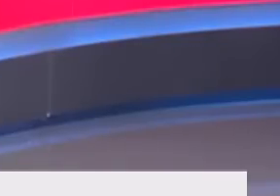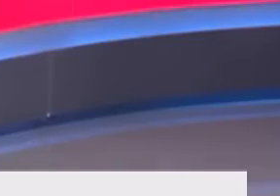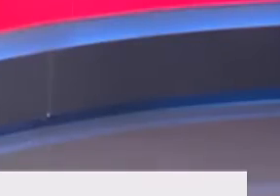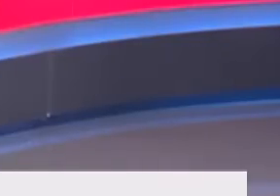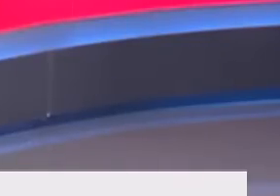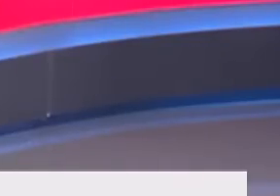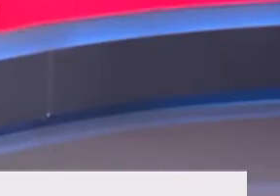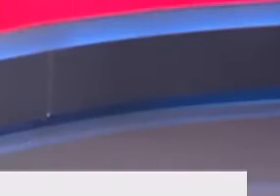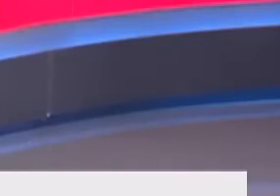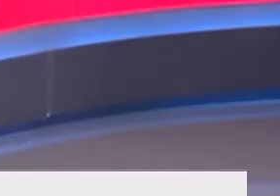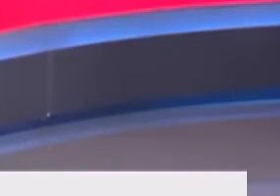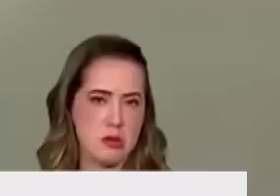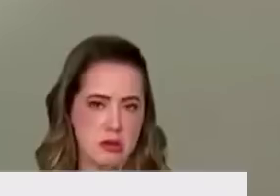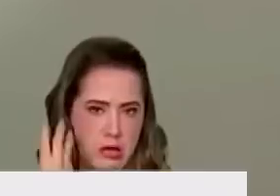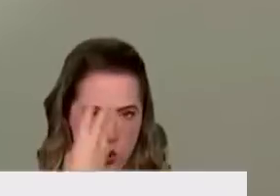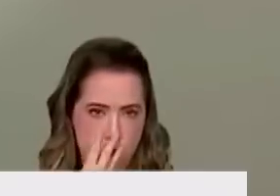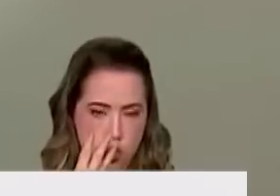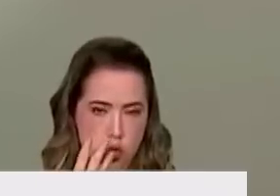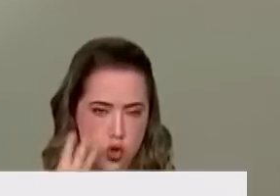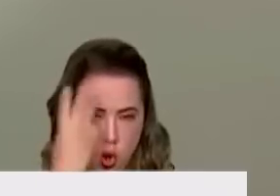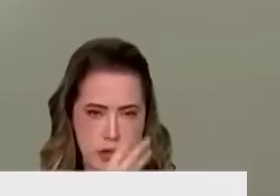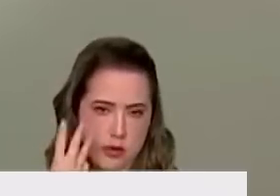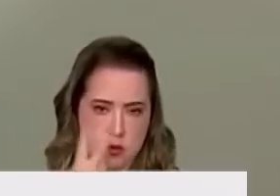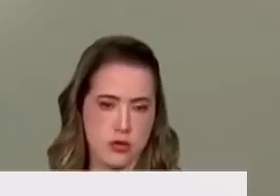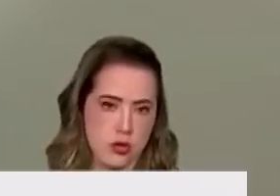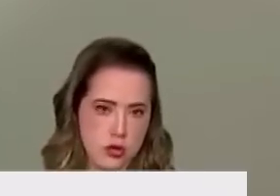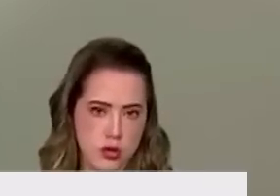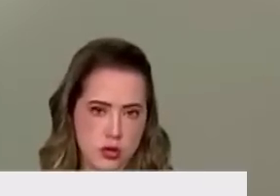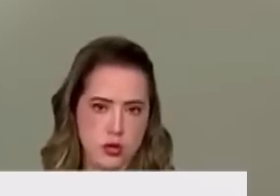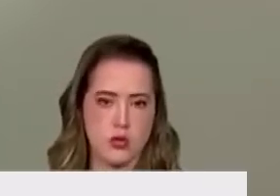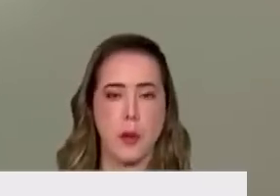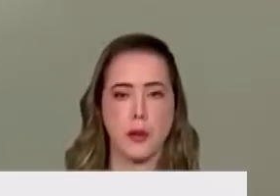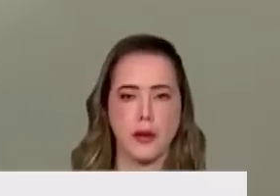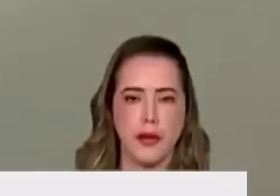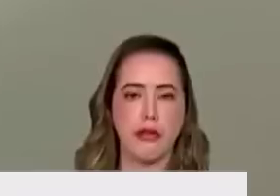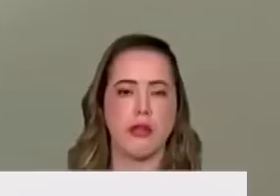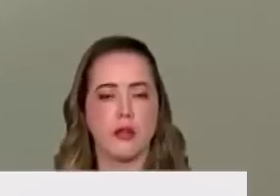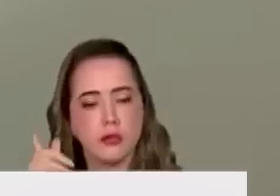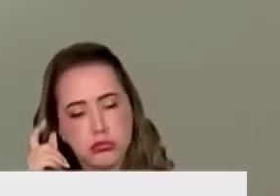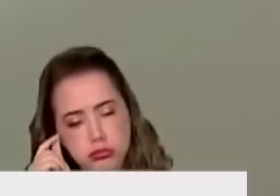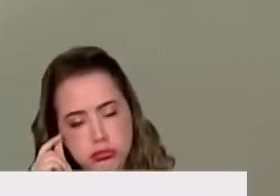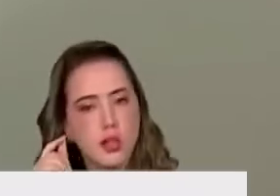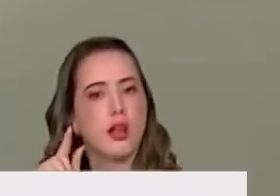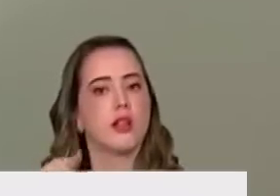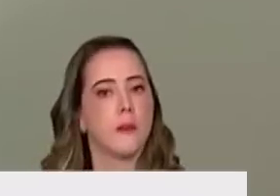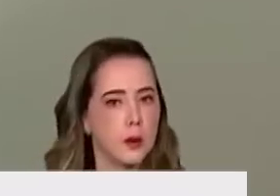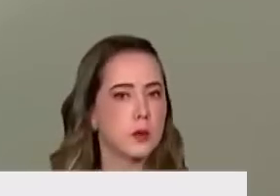falando agora sobre esse procedimento médico. Rapidinho, Bruno, vamos lá. Que até anestesiar... Não.